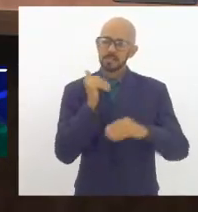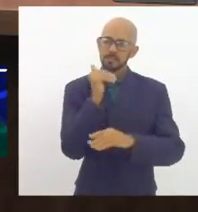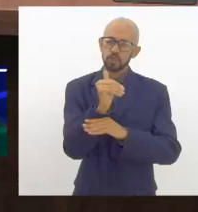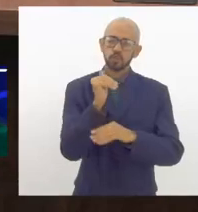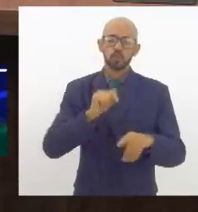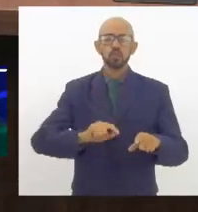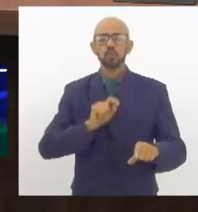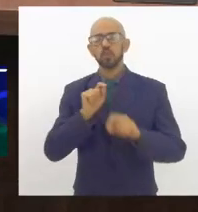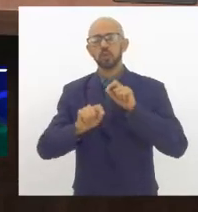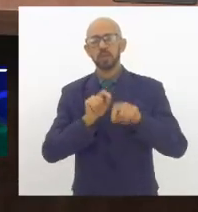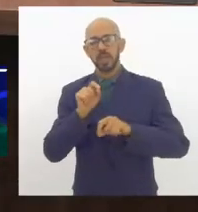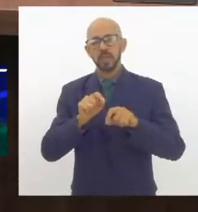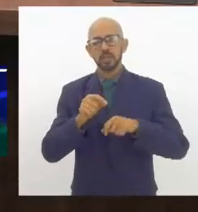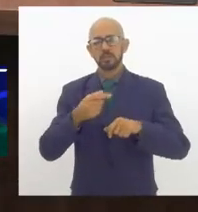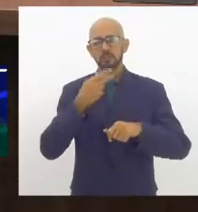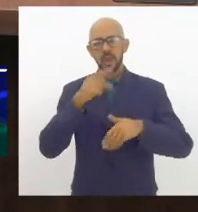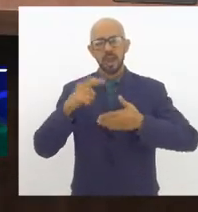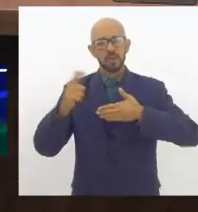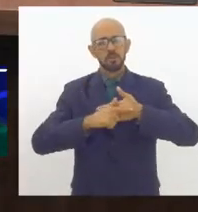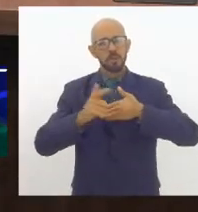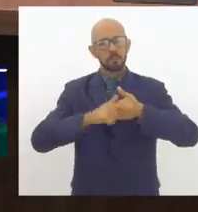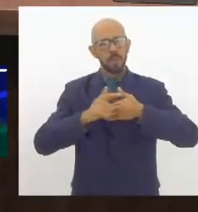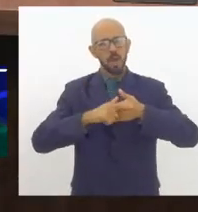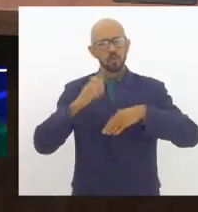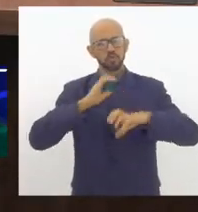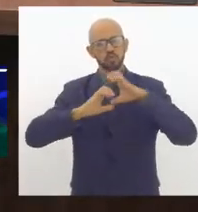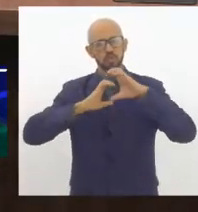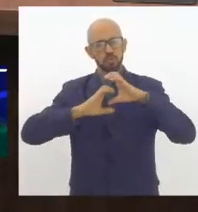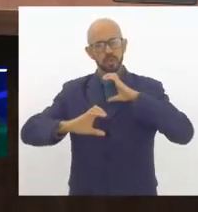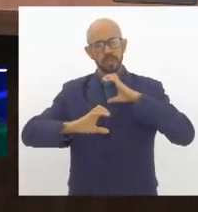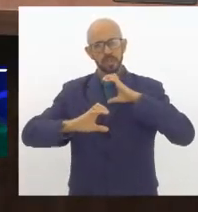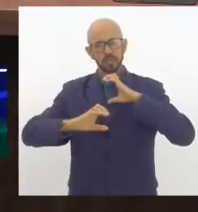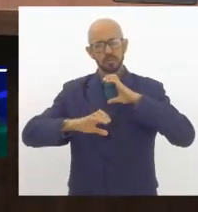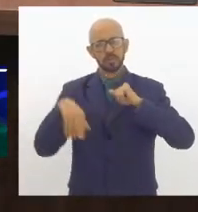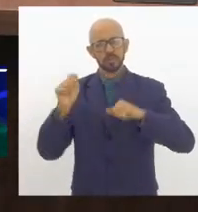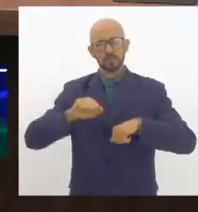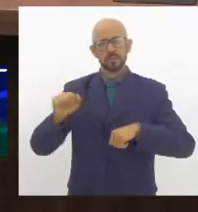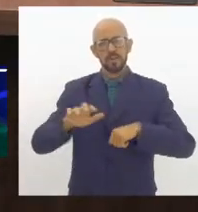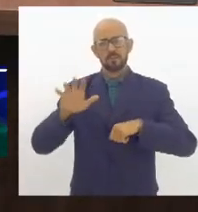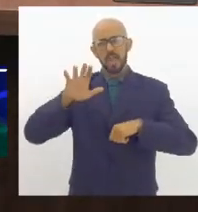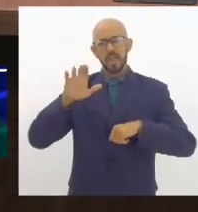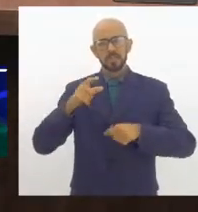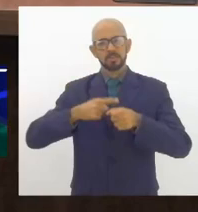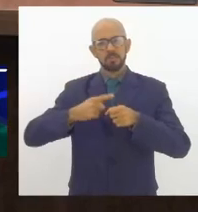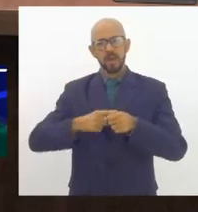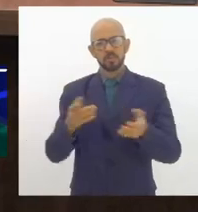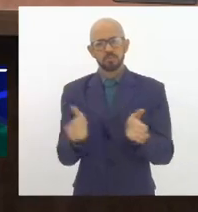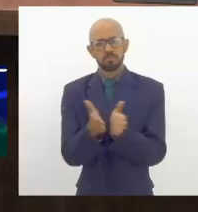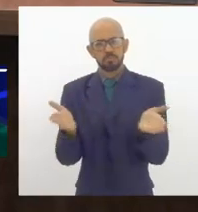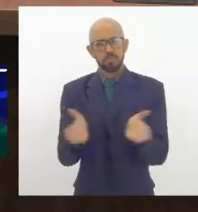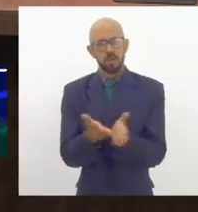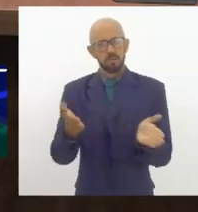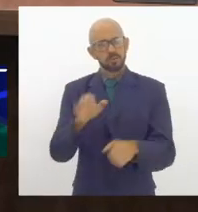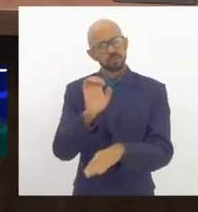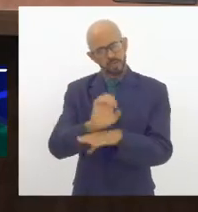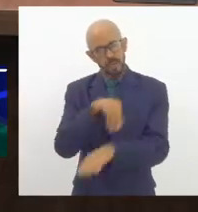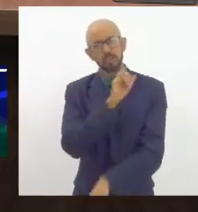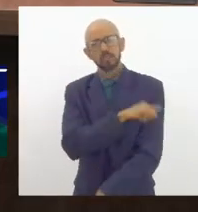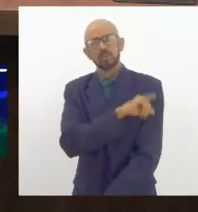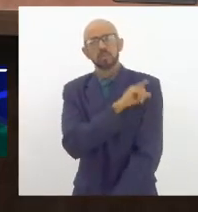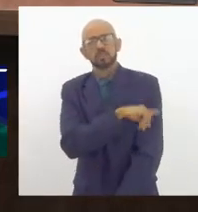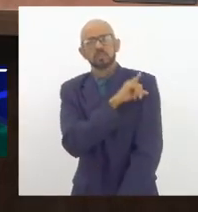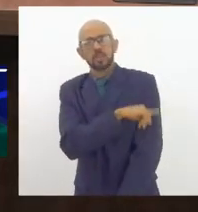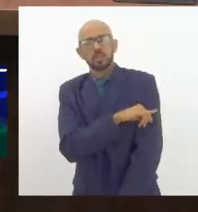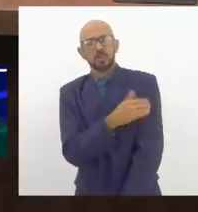ressaltar o papel dos comunicadores das comunicadoras de favelas e periferias de um hábito do Estado do Rio de